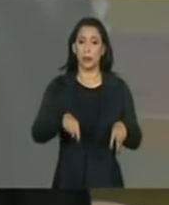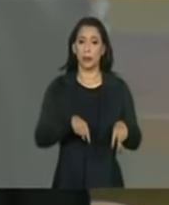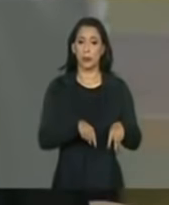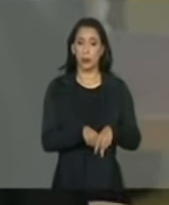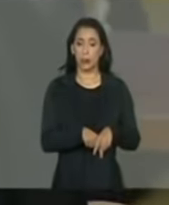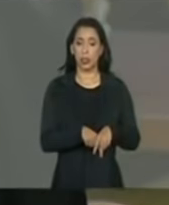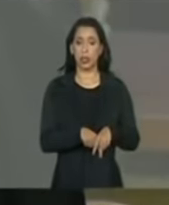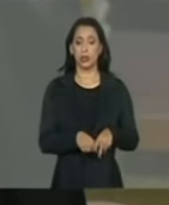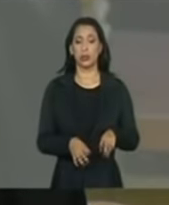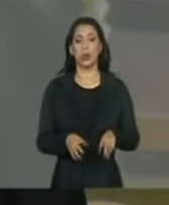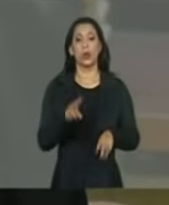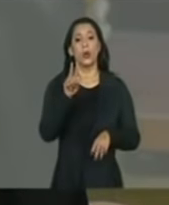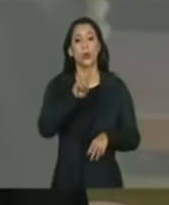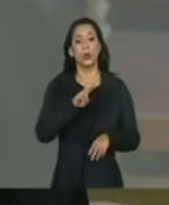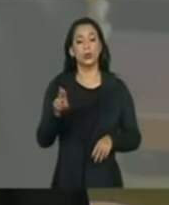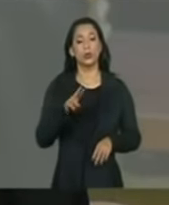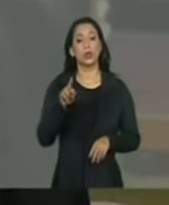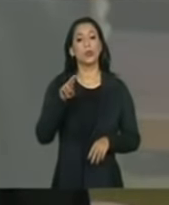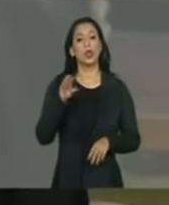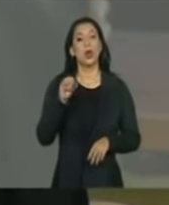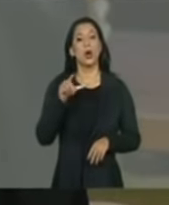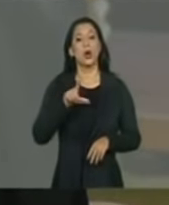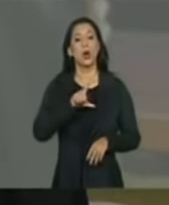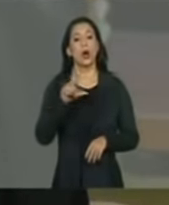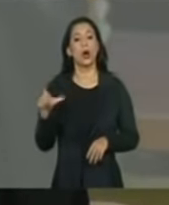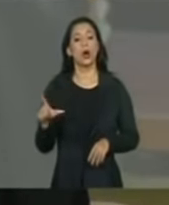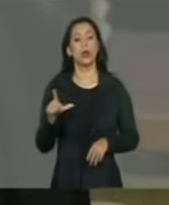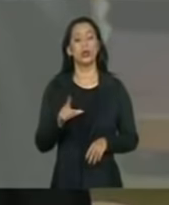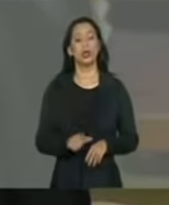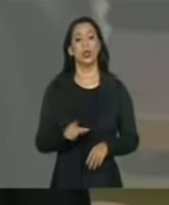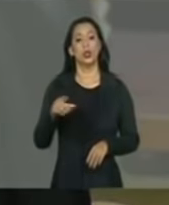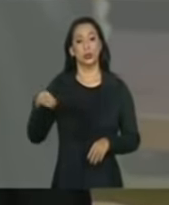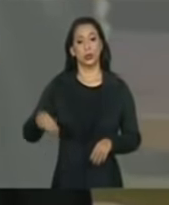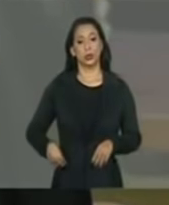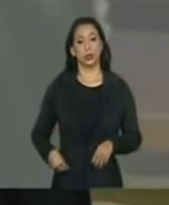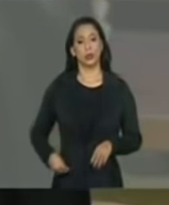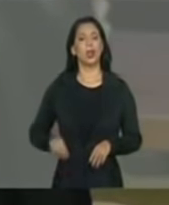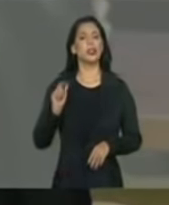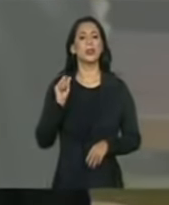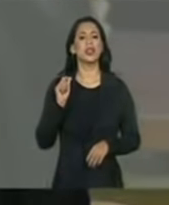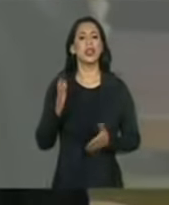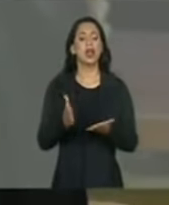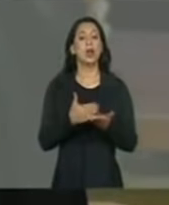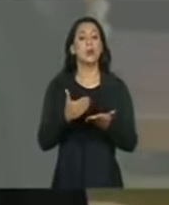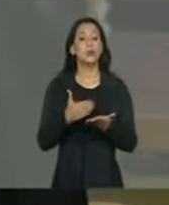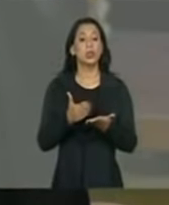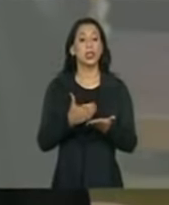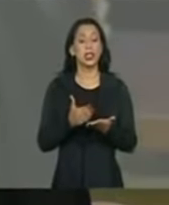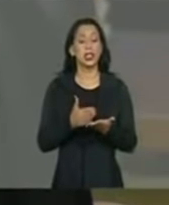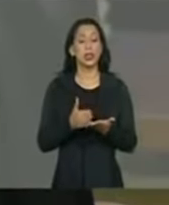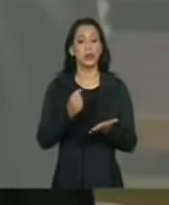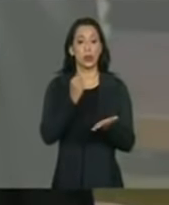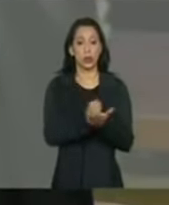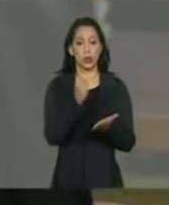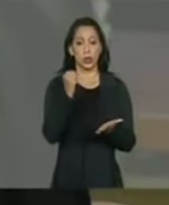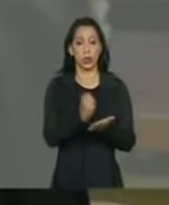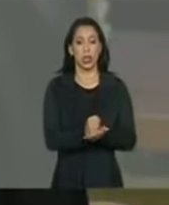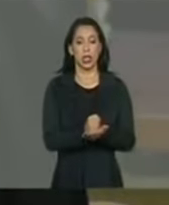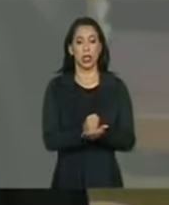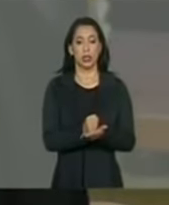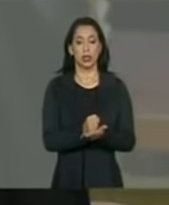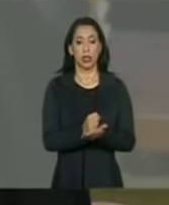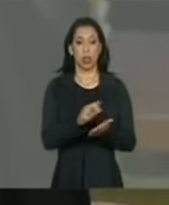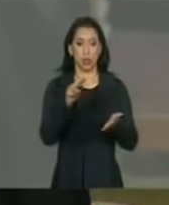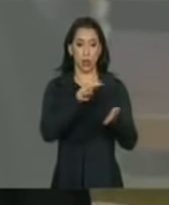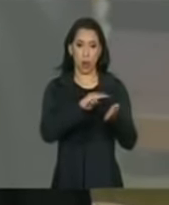inclusão do seu nome no rol dos culpados este rol dos culpados é um livro do cartório destinado à inclusão do nome